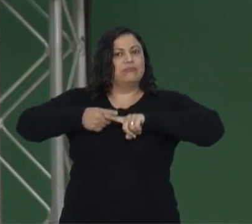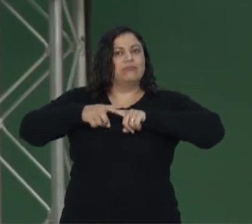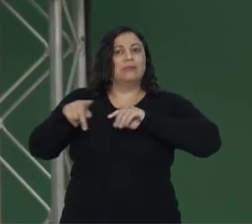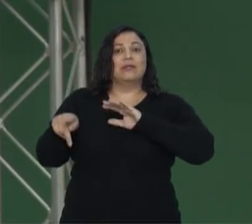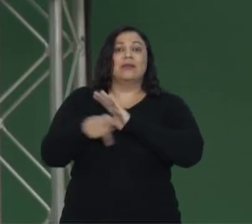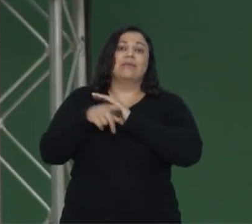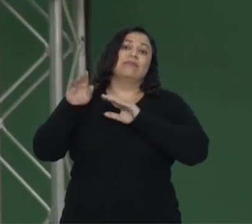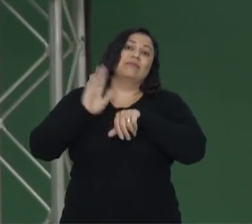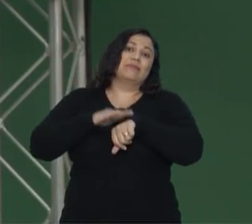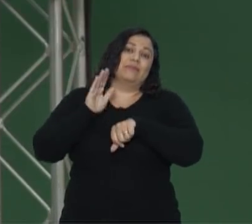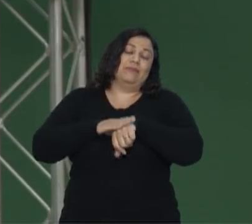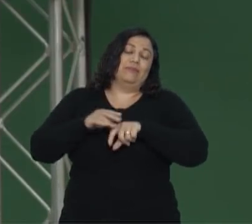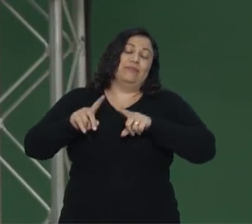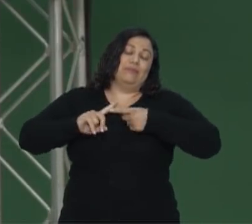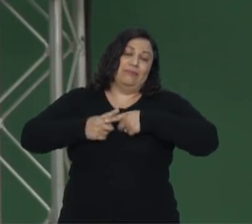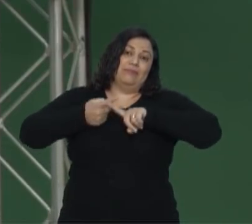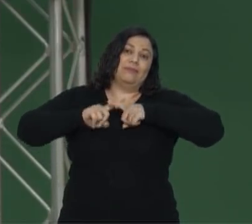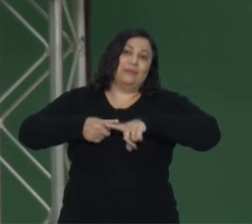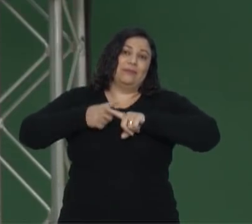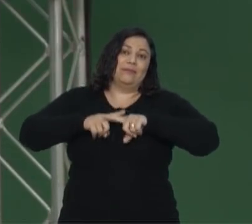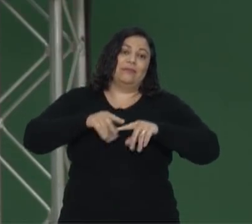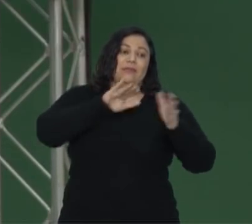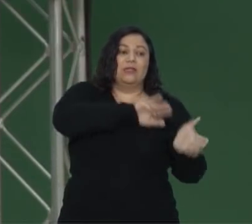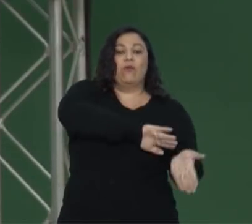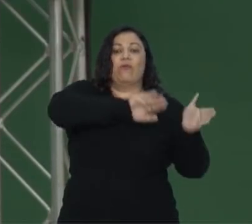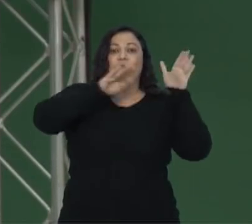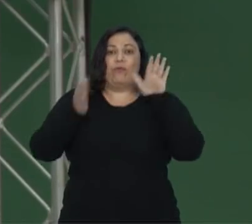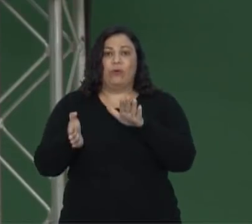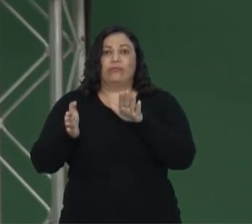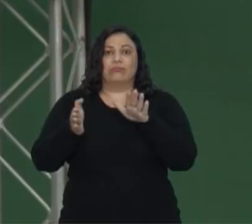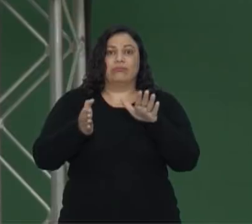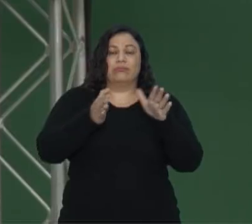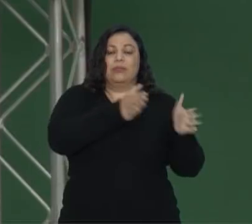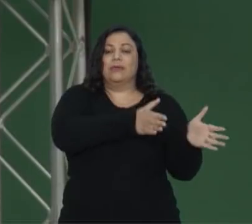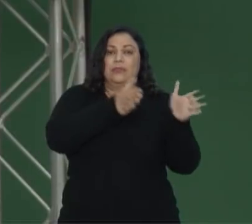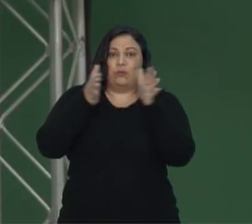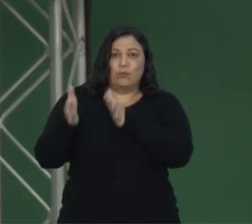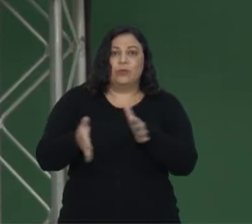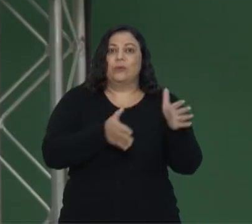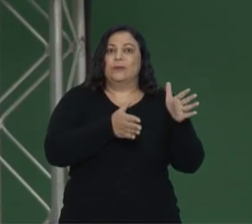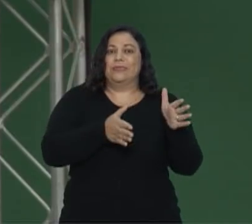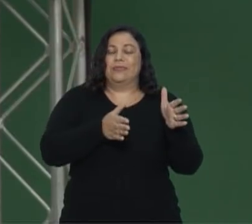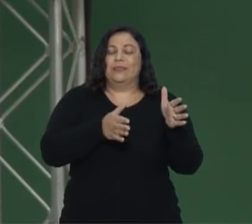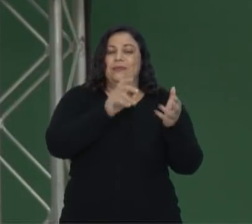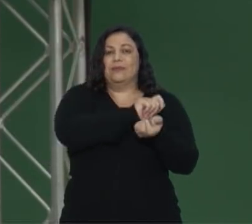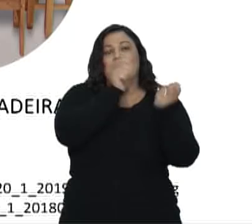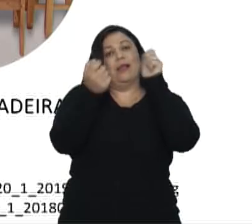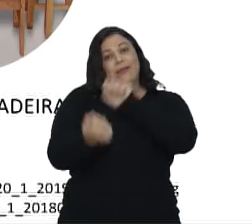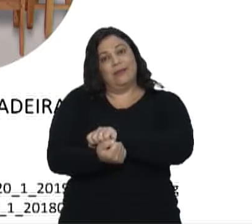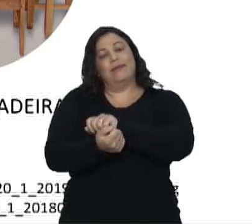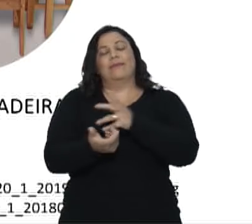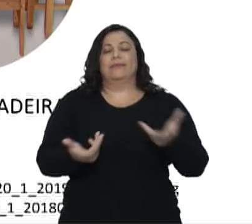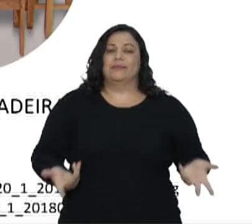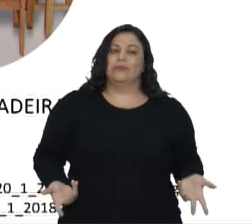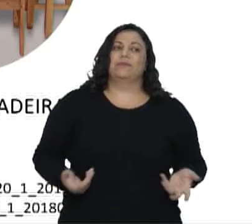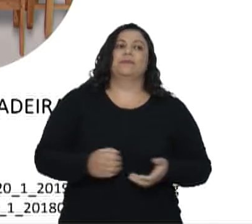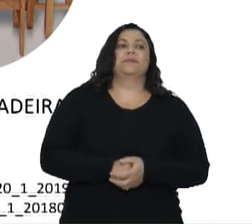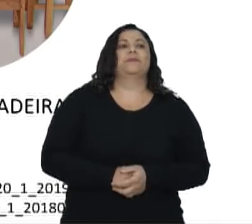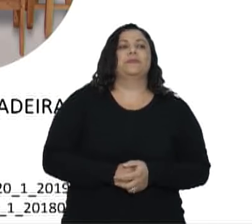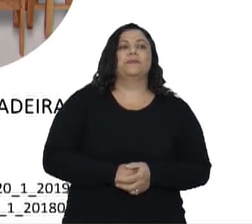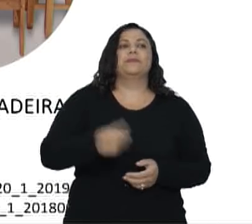e utilizarmos. Passou por um processo manufaturado. Percebam a segunda situação, o